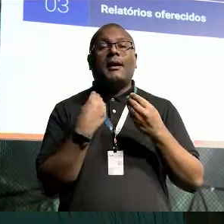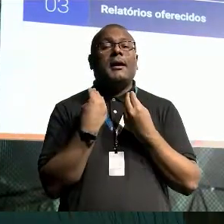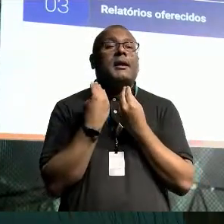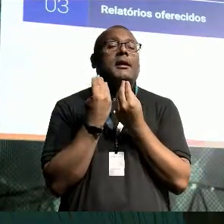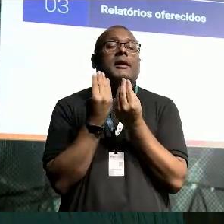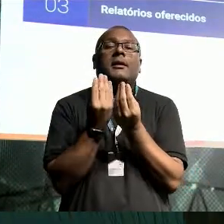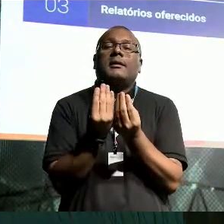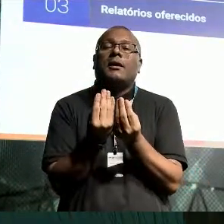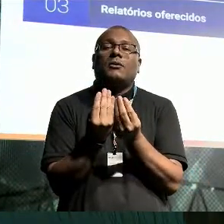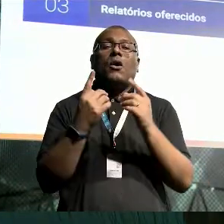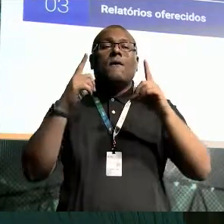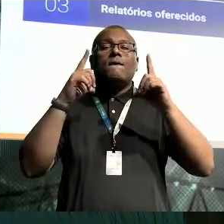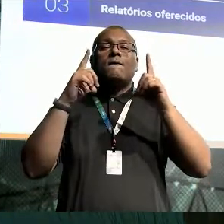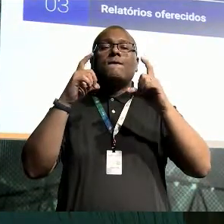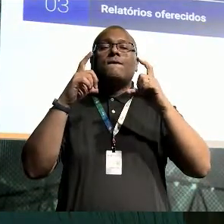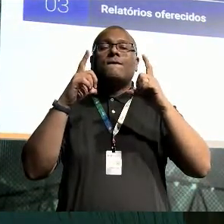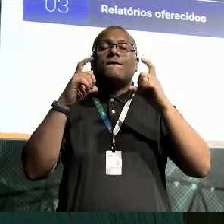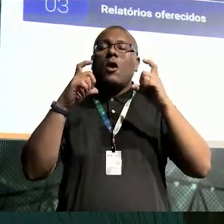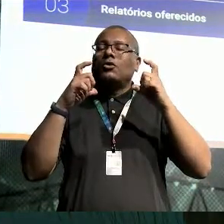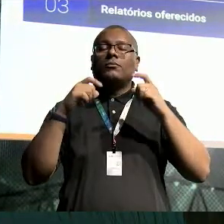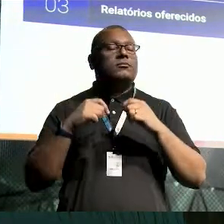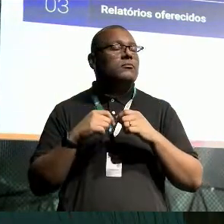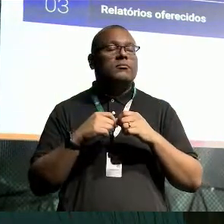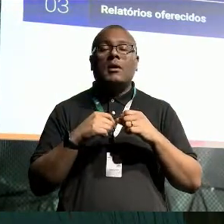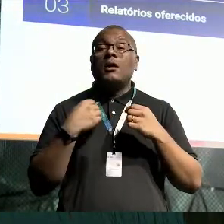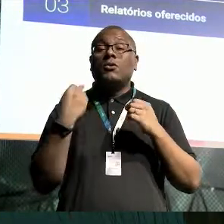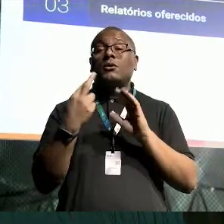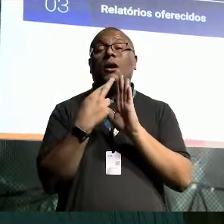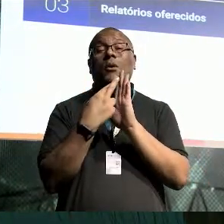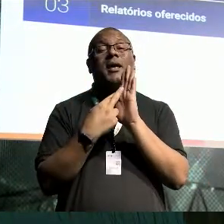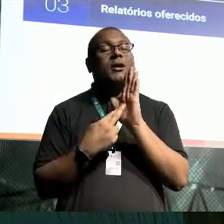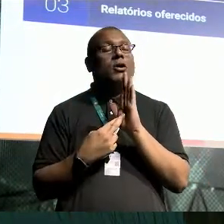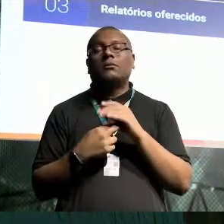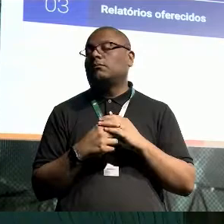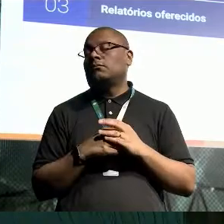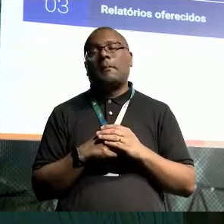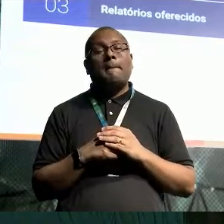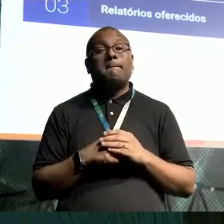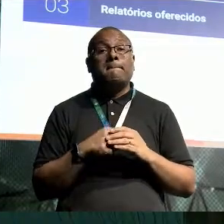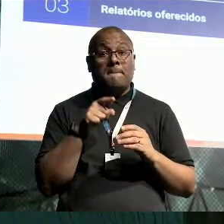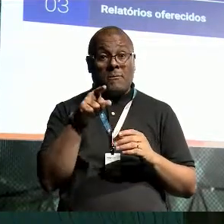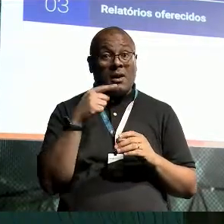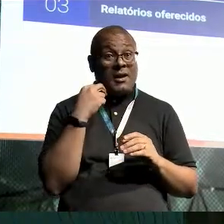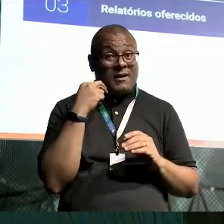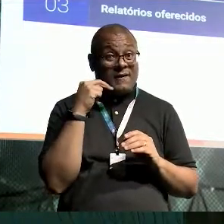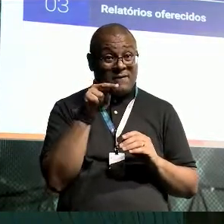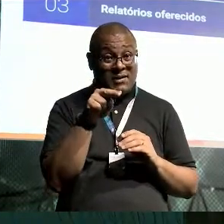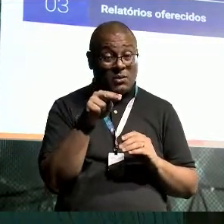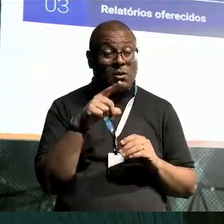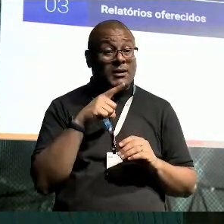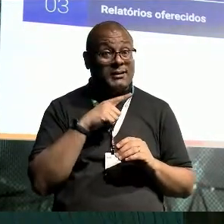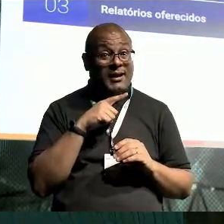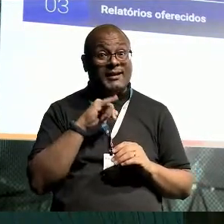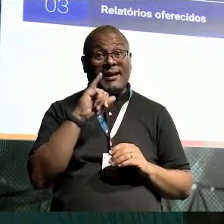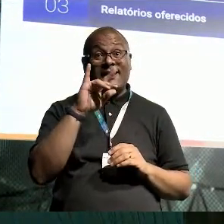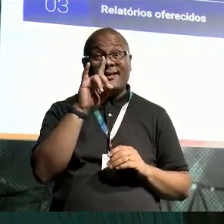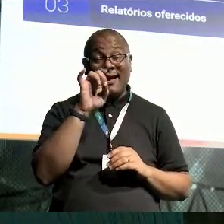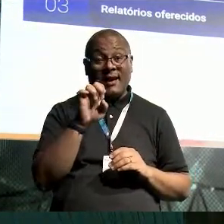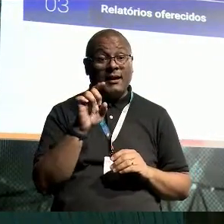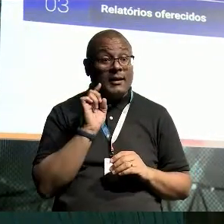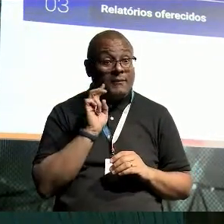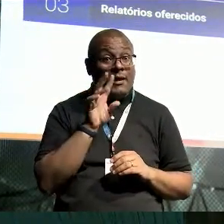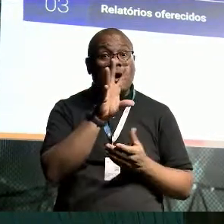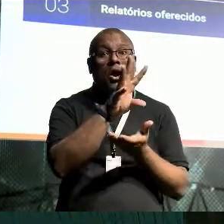dá um screenshot, ele não te faz isso e não te dá um relatóriozinho. Então, você pegou aquele relatório, está ali na IDE, você tem